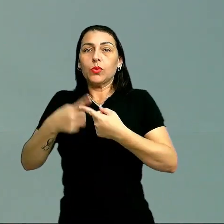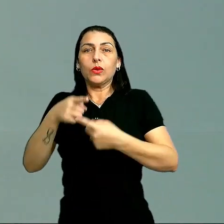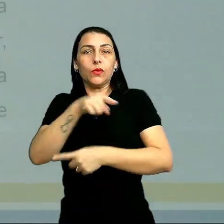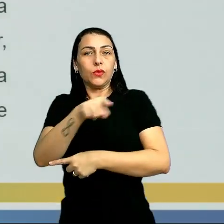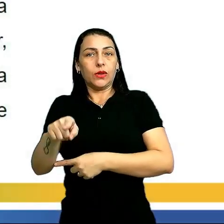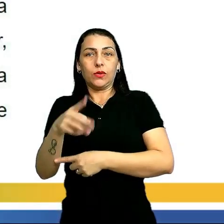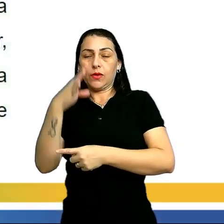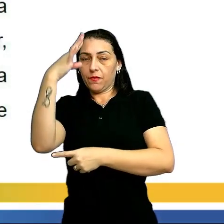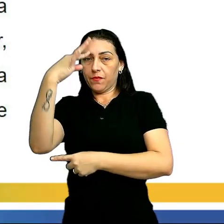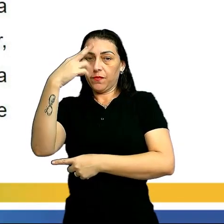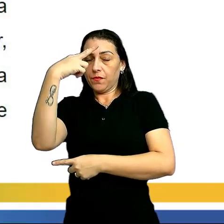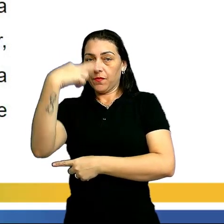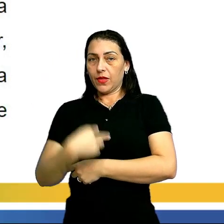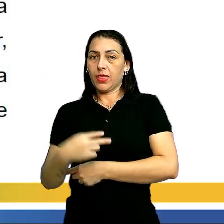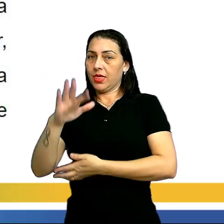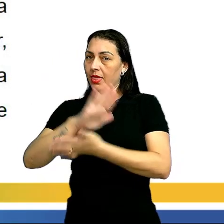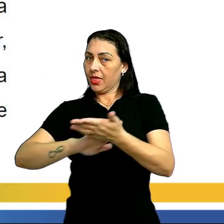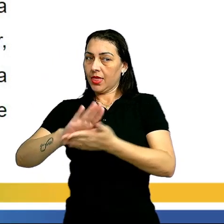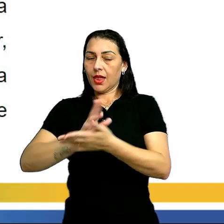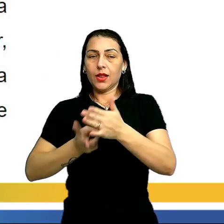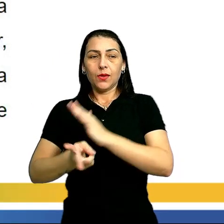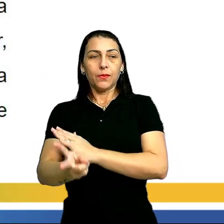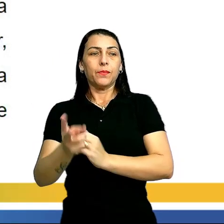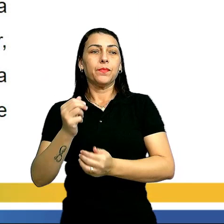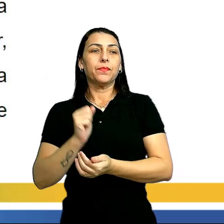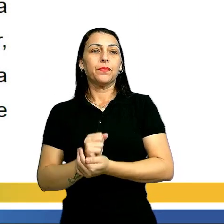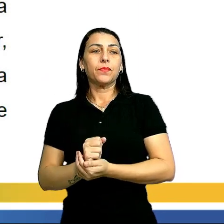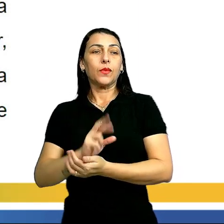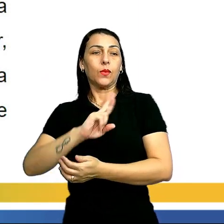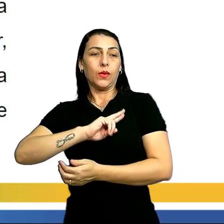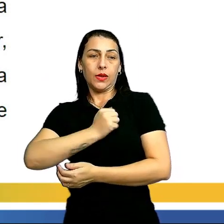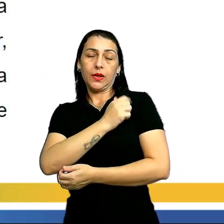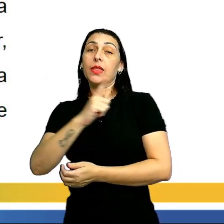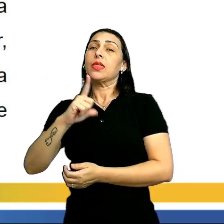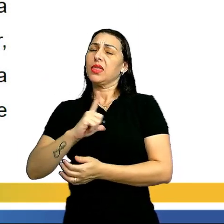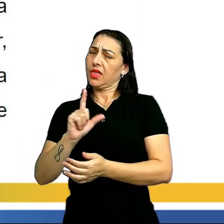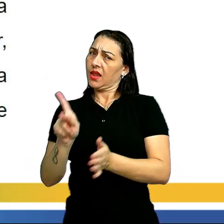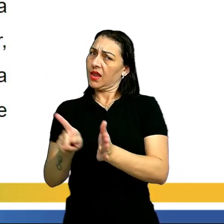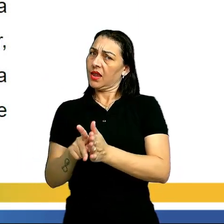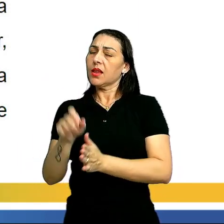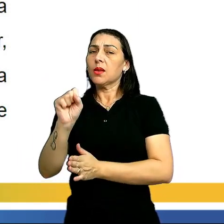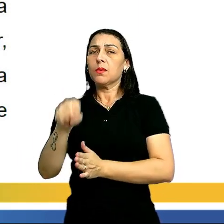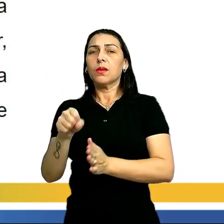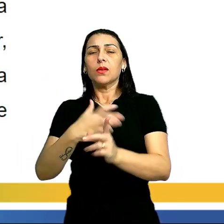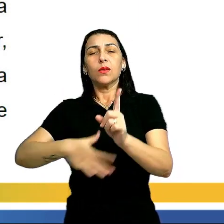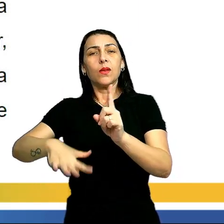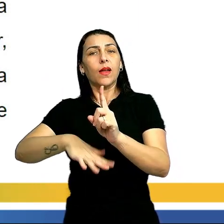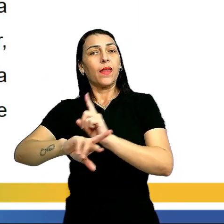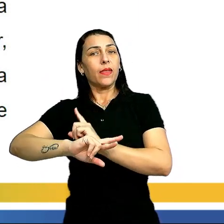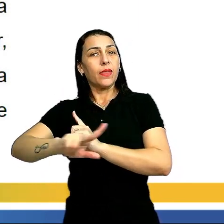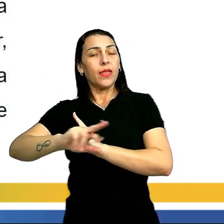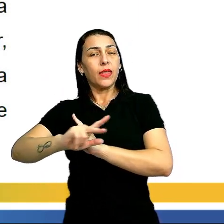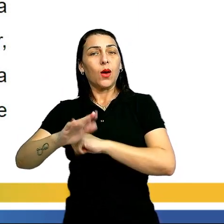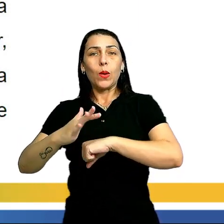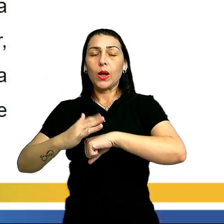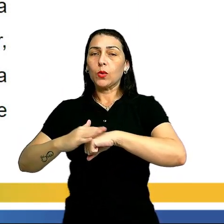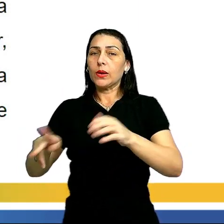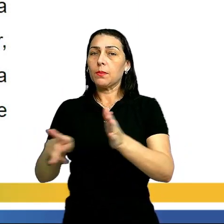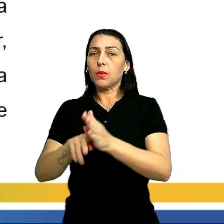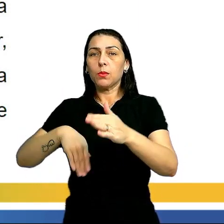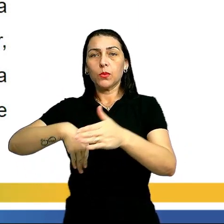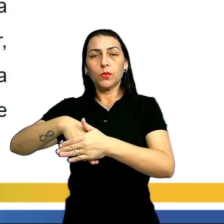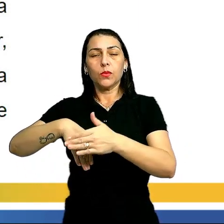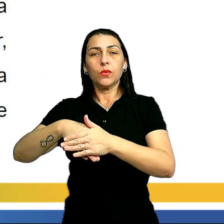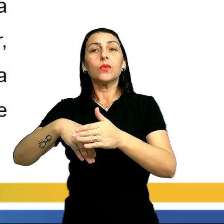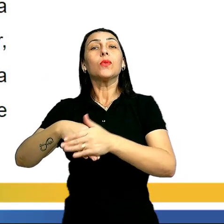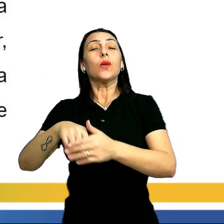está sendo visto. E aí ele continua: o racismo existe na sociedade, não é uma patologia do futebol,